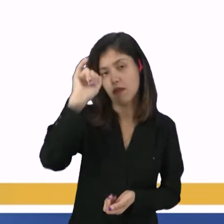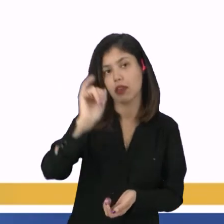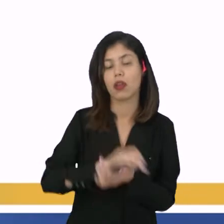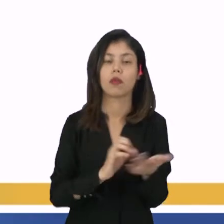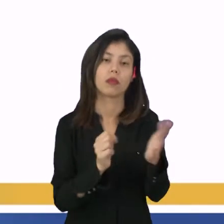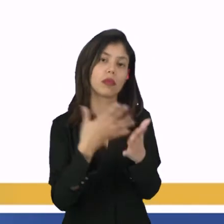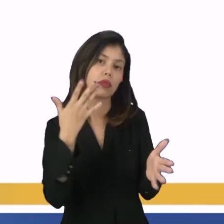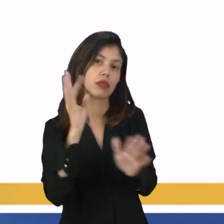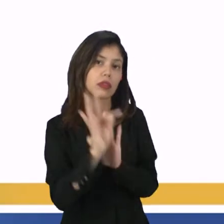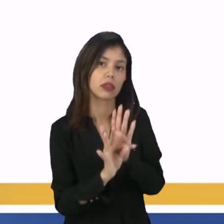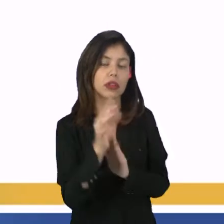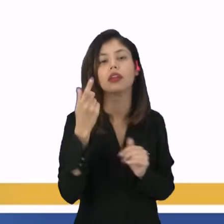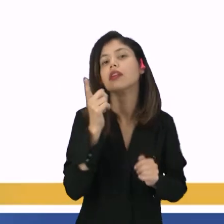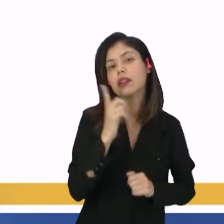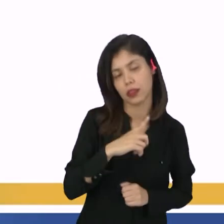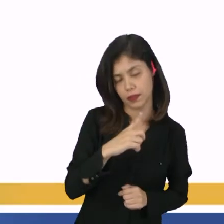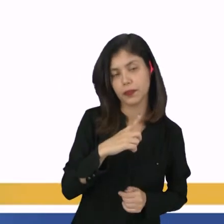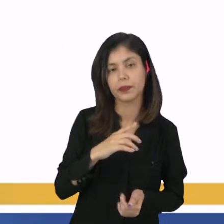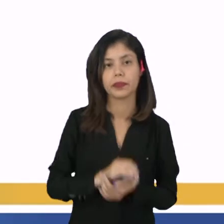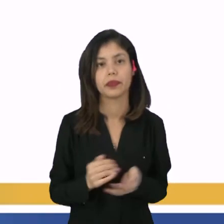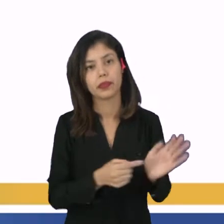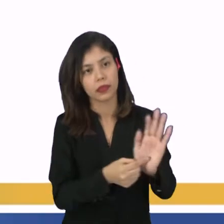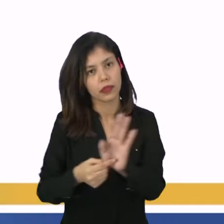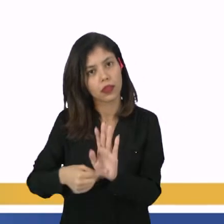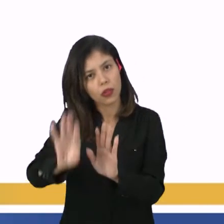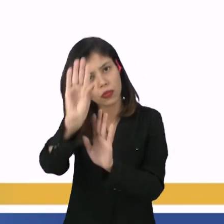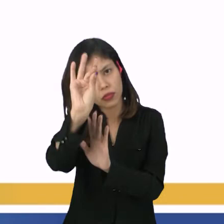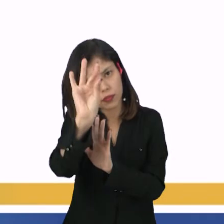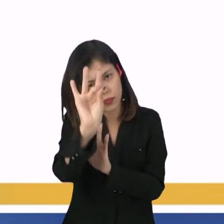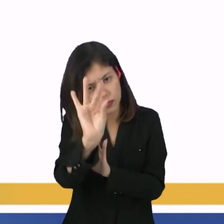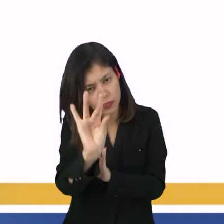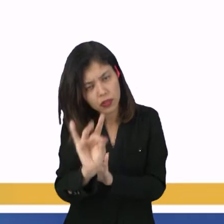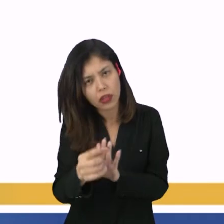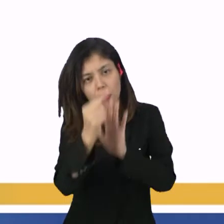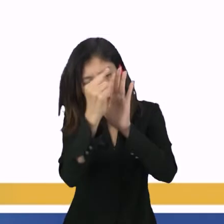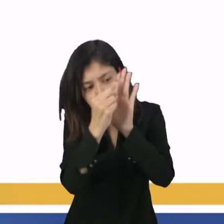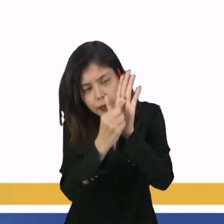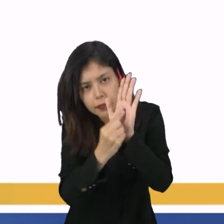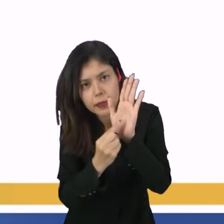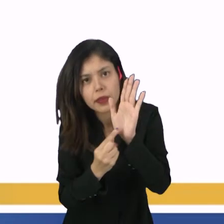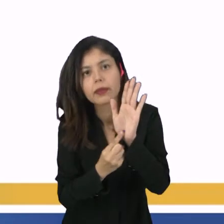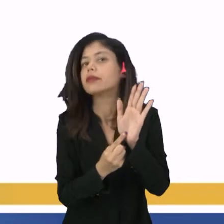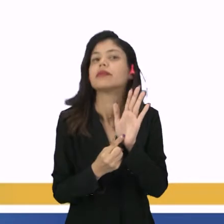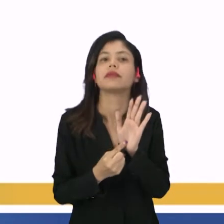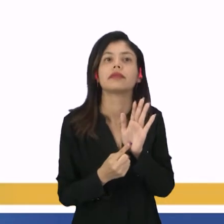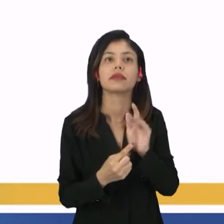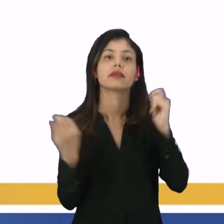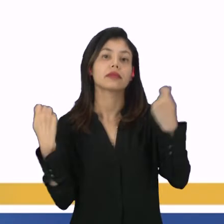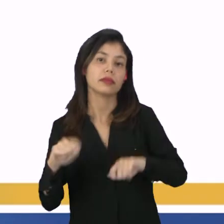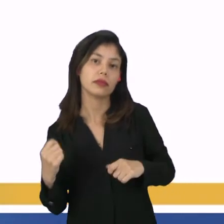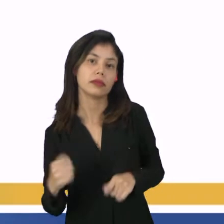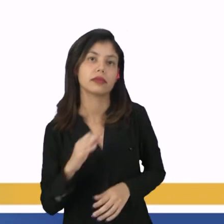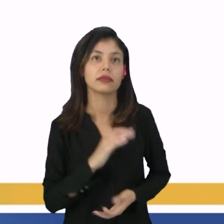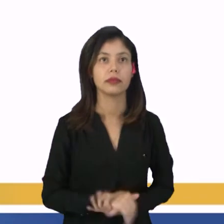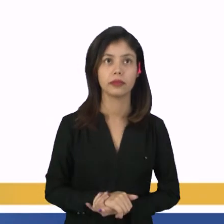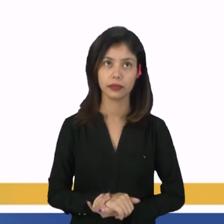com muito texto, tente disponibilizá-lo aos poucos, em tópicos, um a um, à medida que for